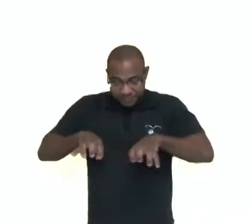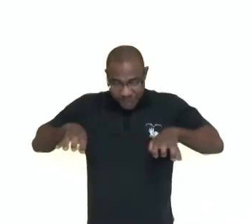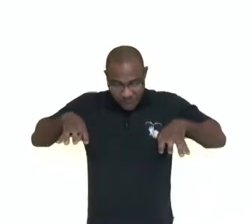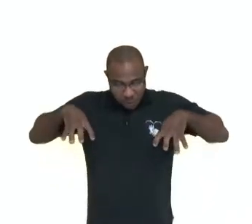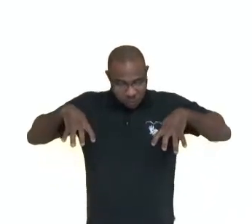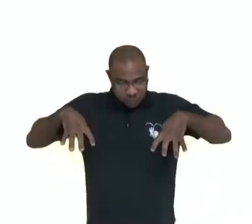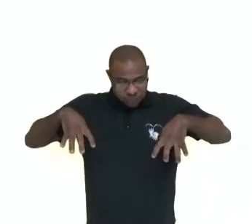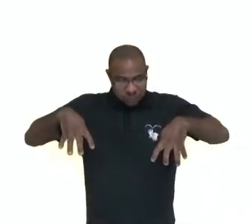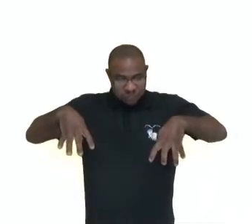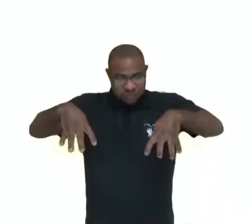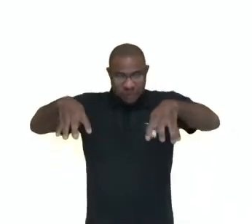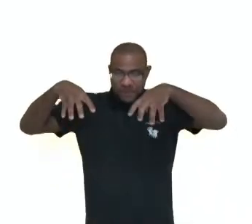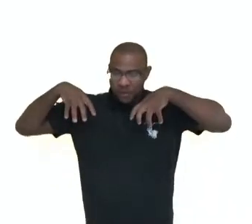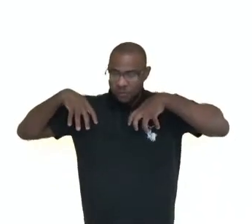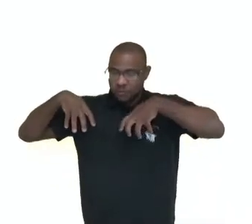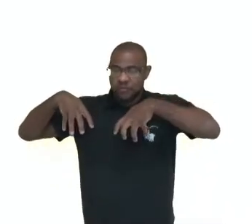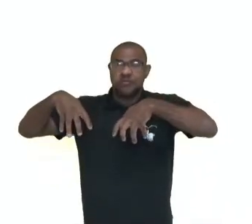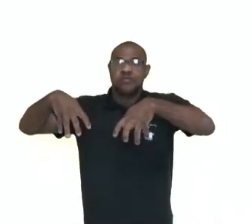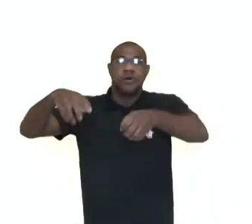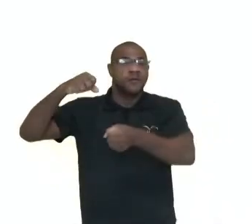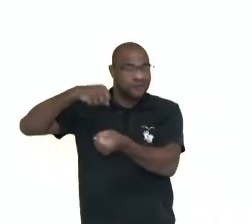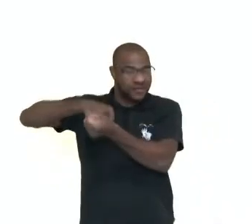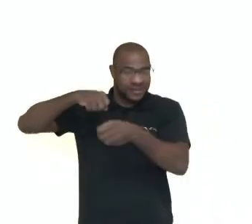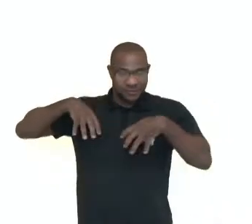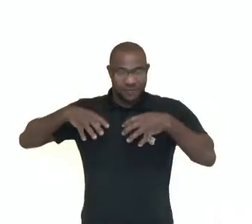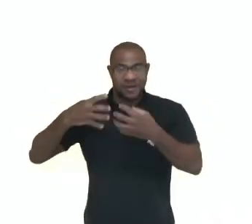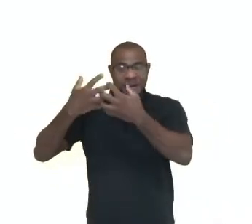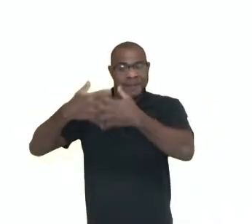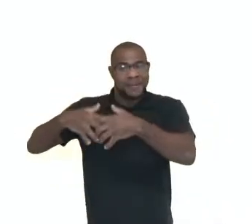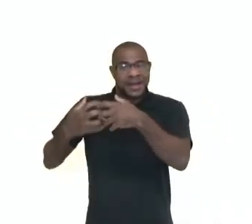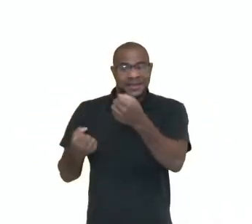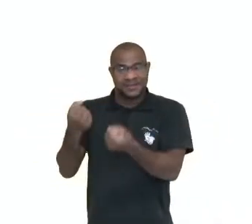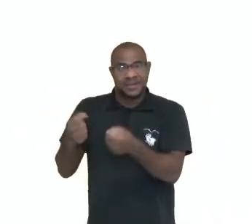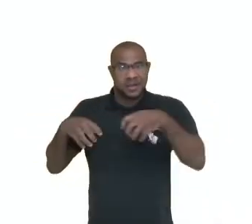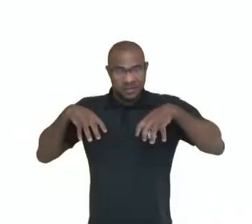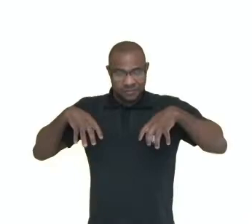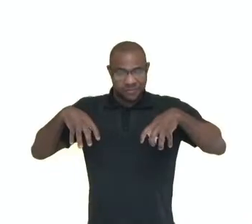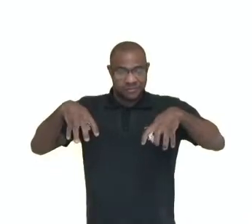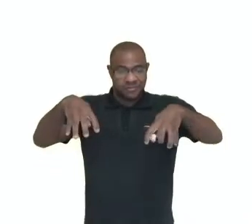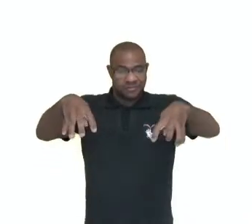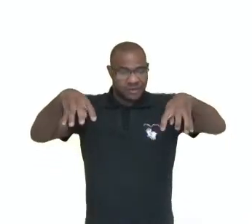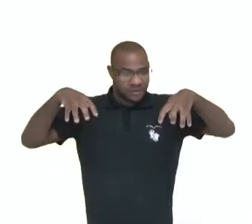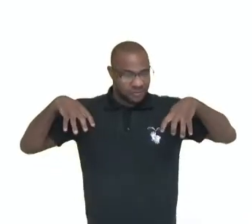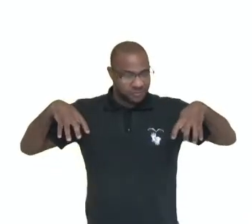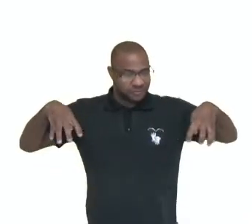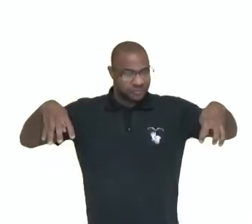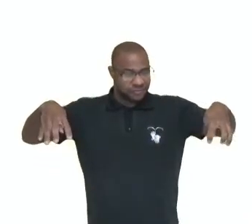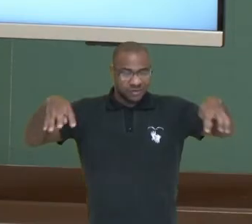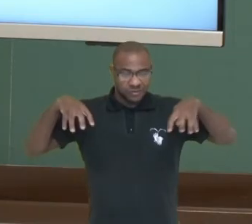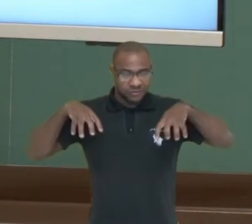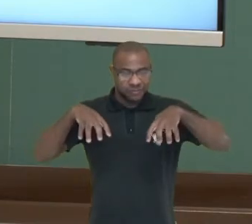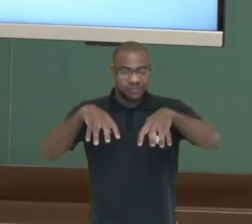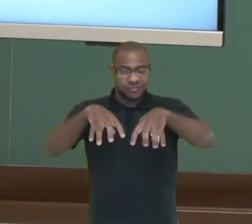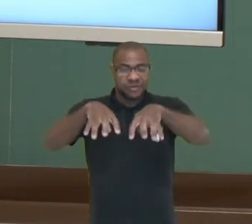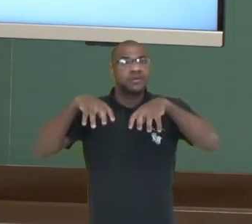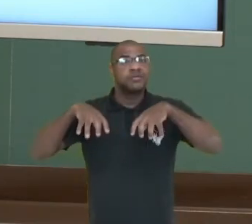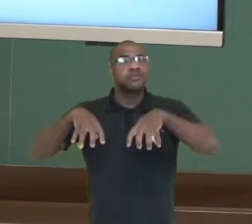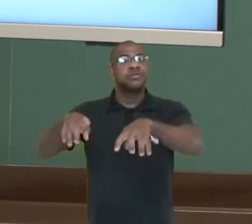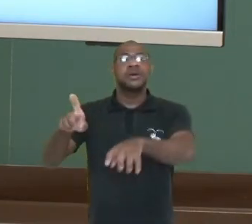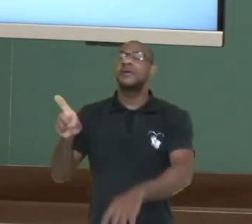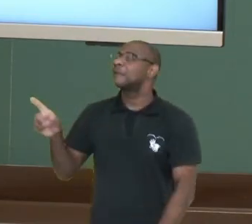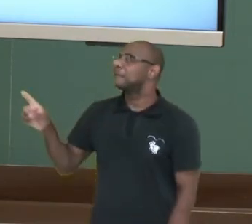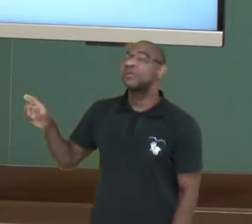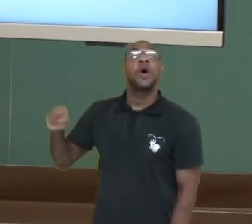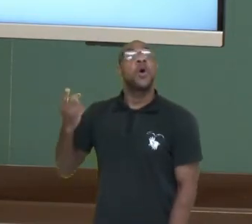acabam também fazendo uma pulverização. E quando precisa de uma agilidade maior em uma área muito extensa,